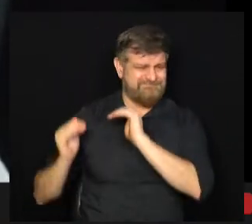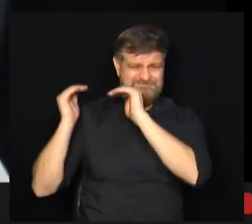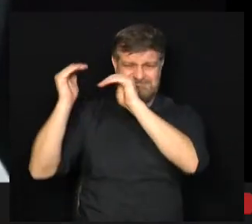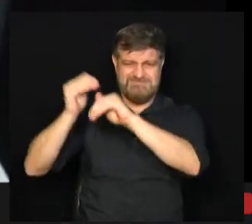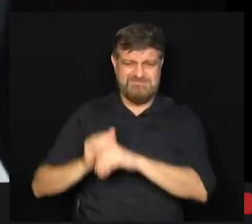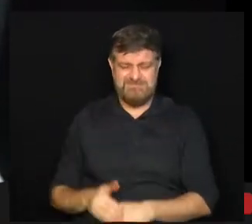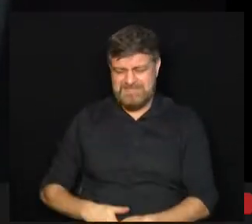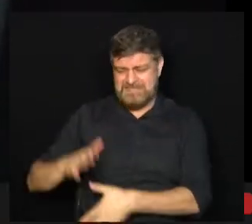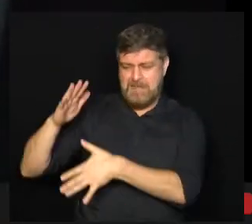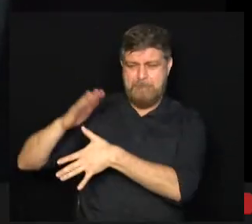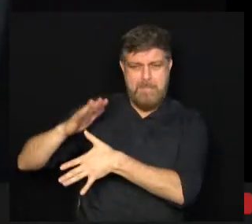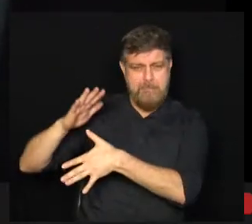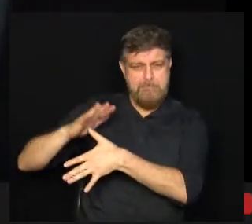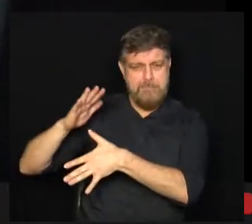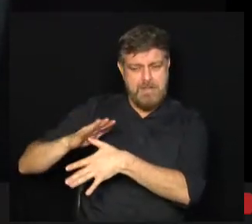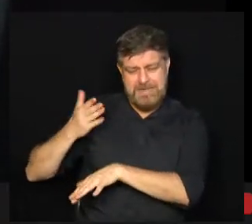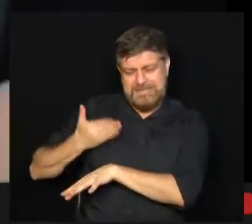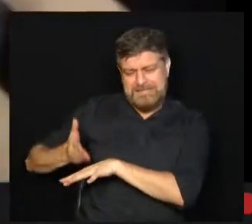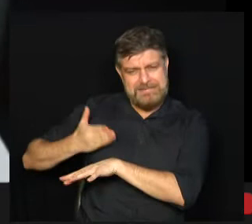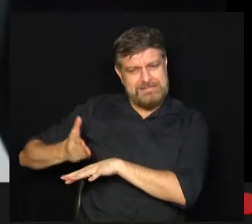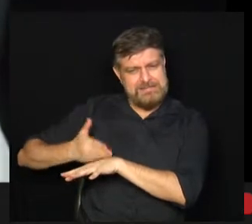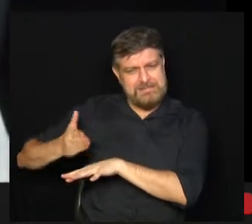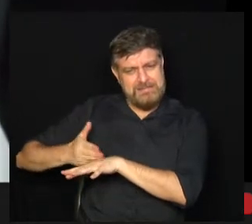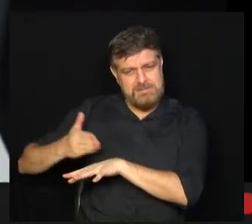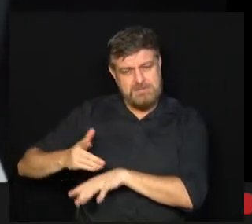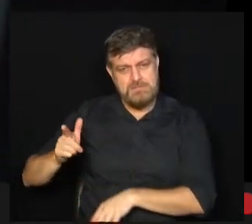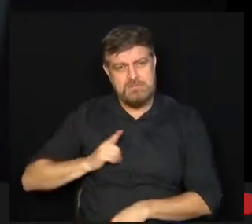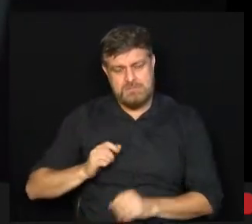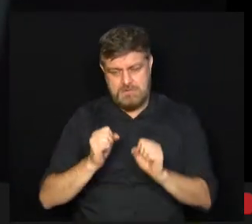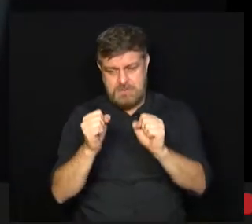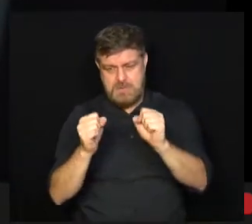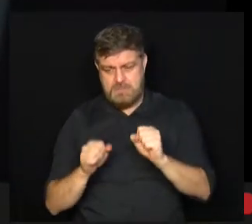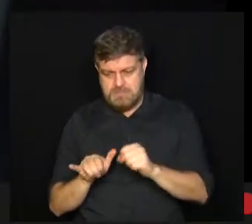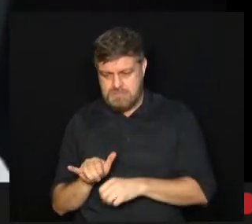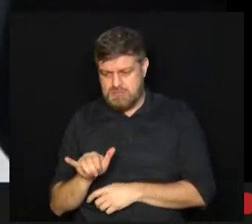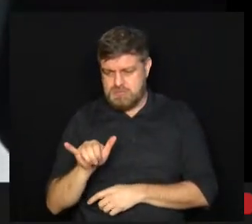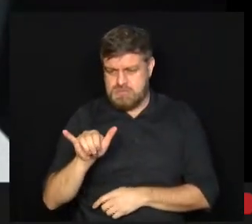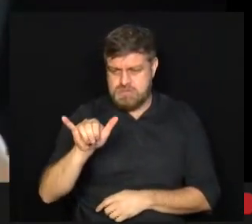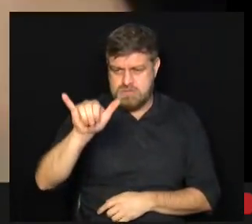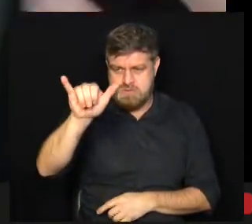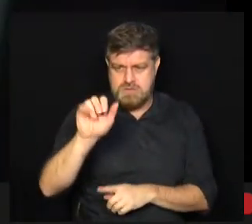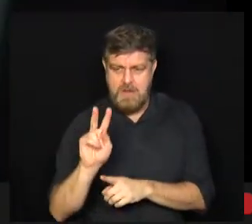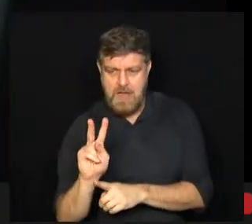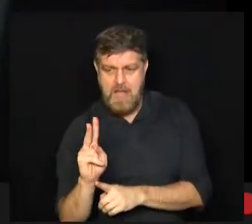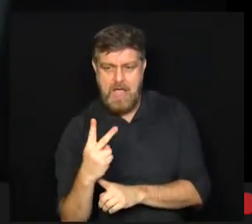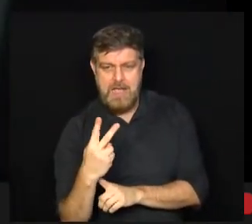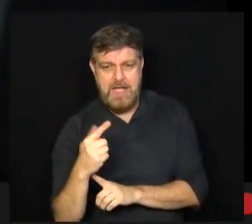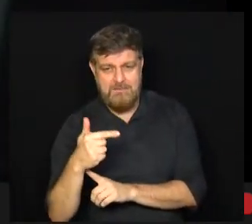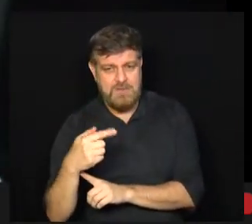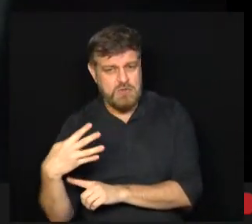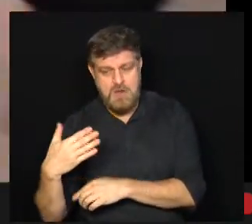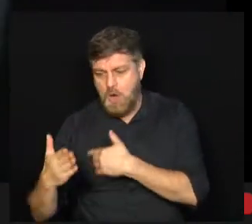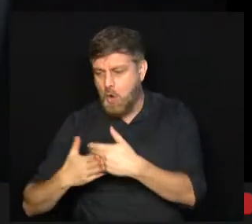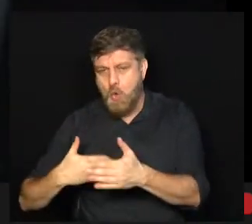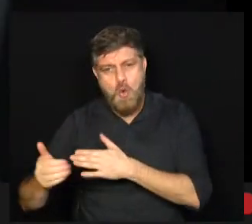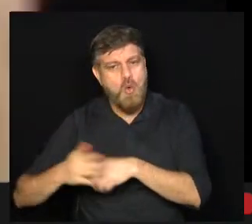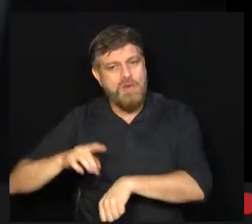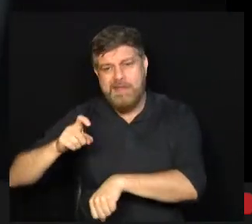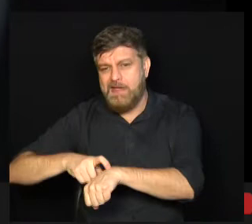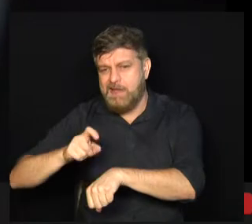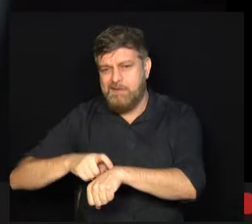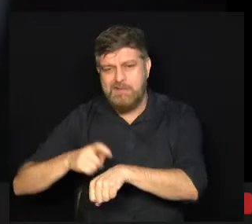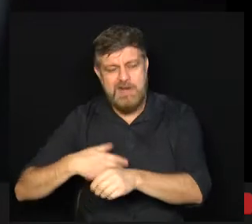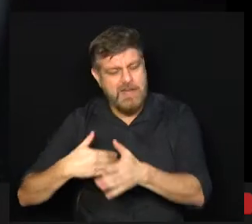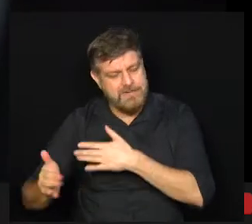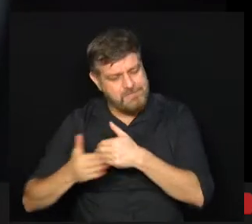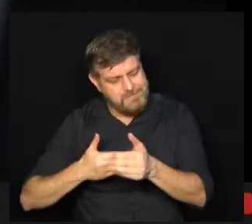treinado, altamente preparado para assumir voo H24, que a gente fala, ou seja, qualquer horário, qualquer